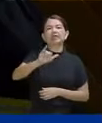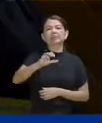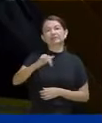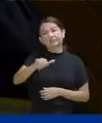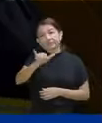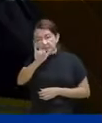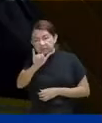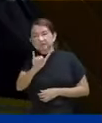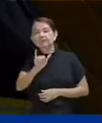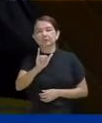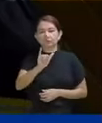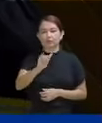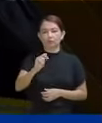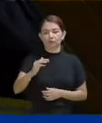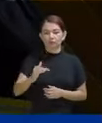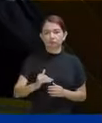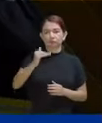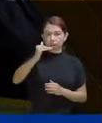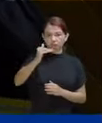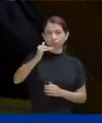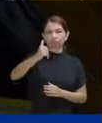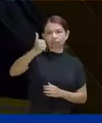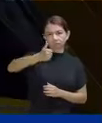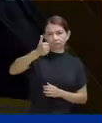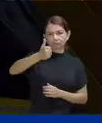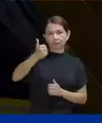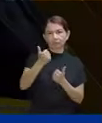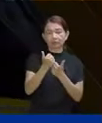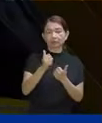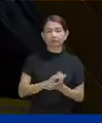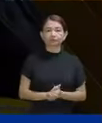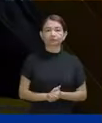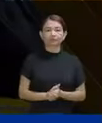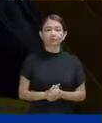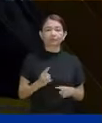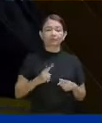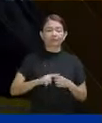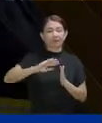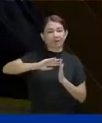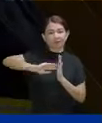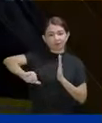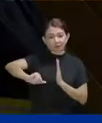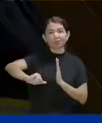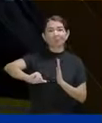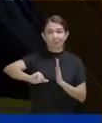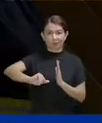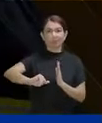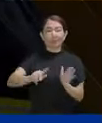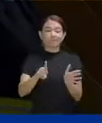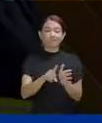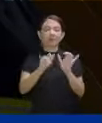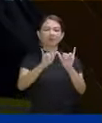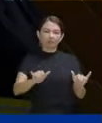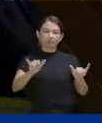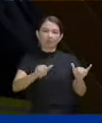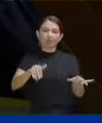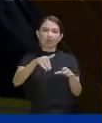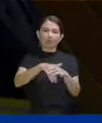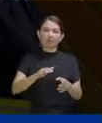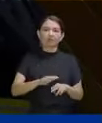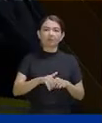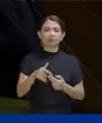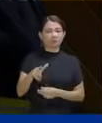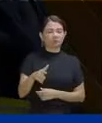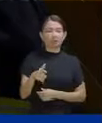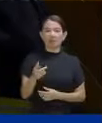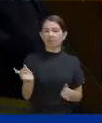Júnior foi o titular, não prosperou em razão de ter sido excluída dos atos de campanha, o que a motivou a